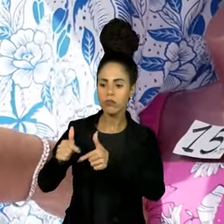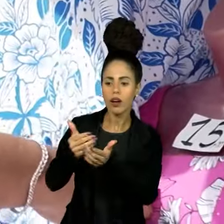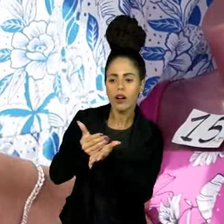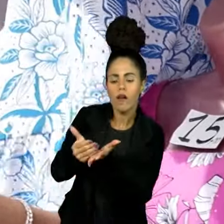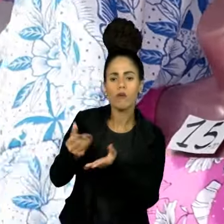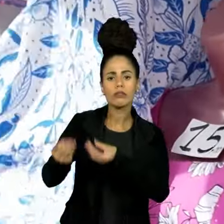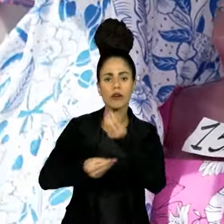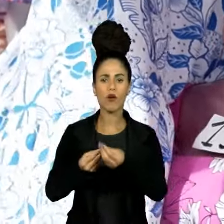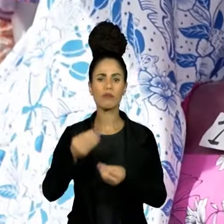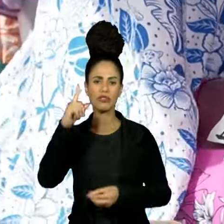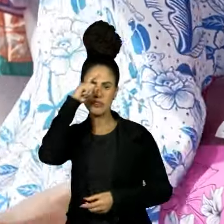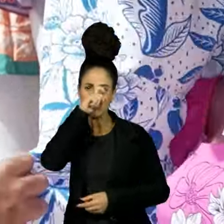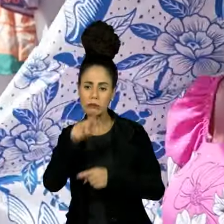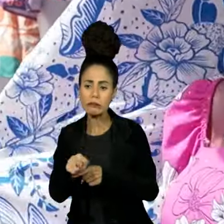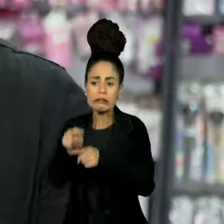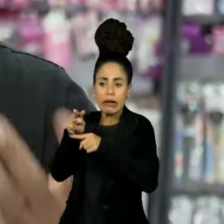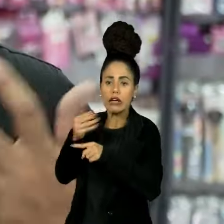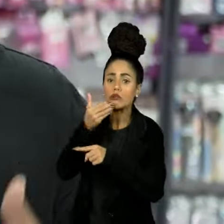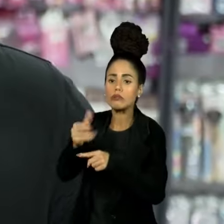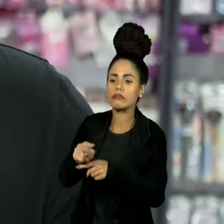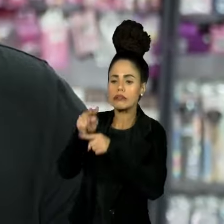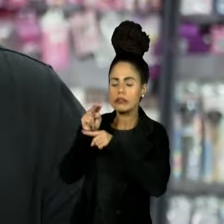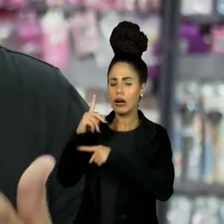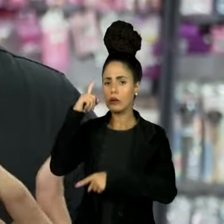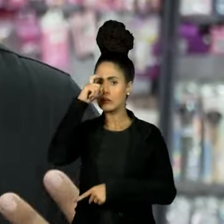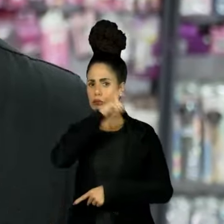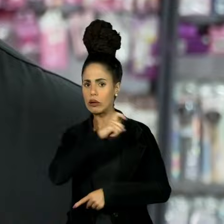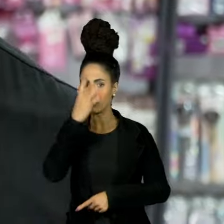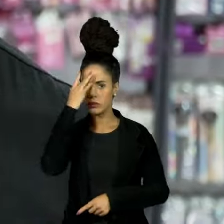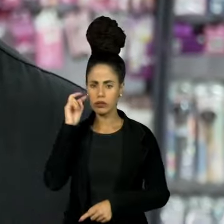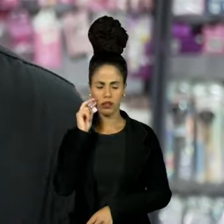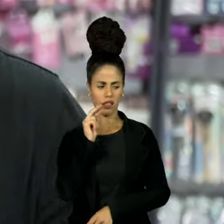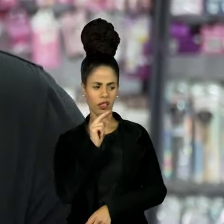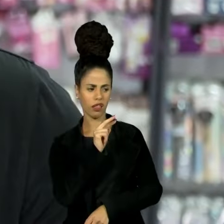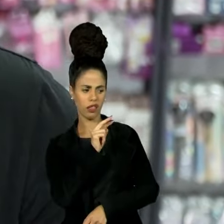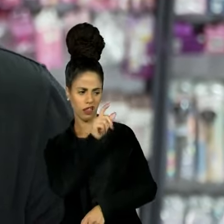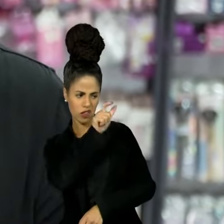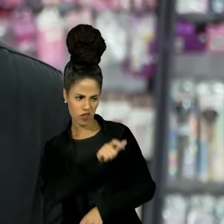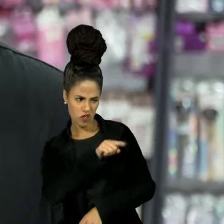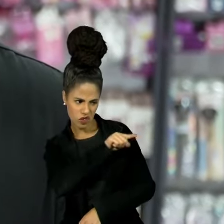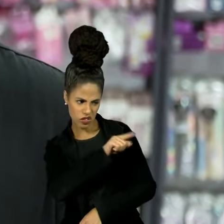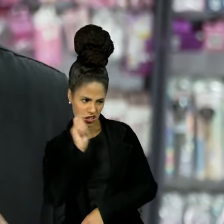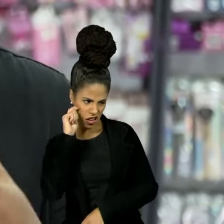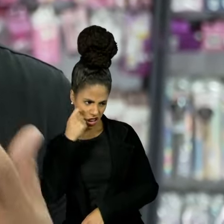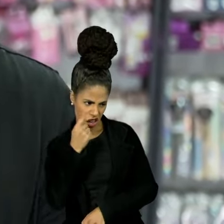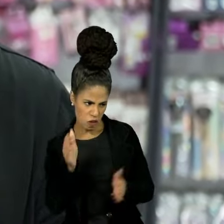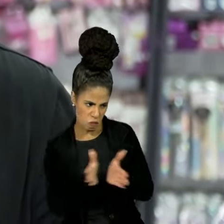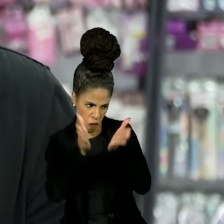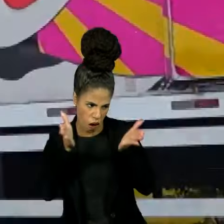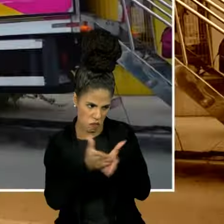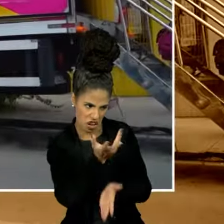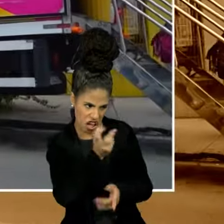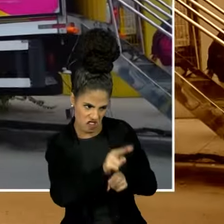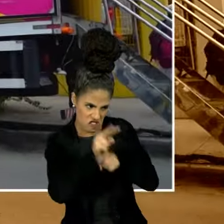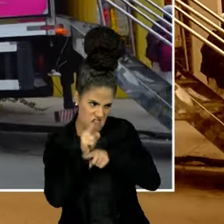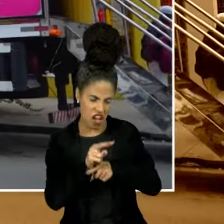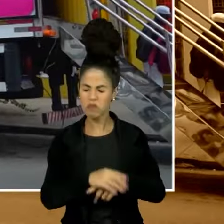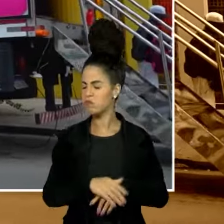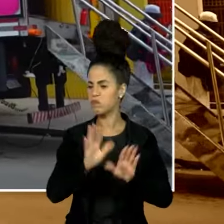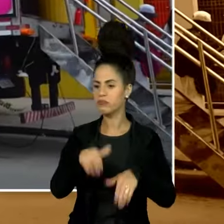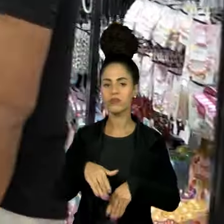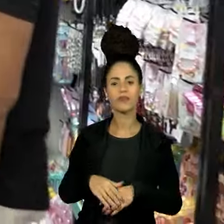de crédito, de aceitação, das pessoas me olharem como um moleque negro, pobre, para me darem crédito.